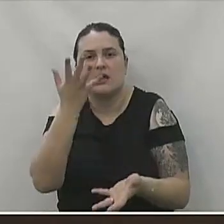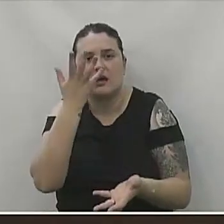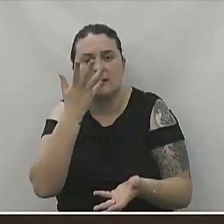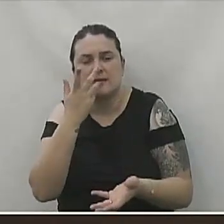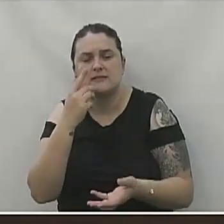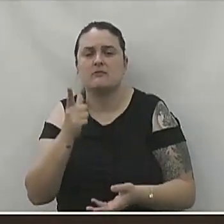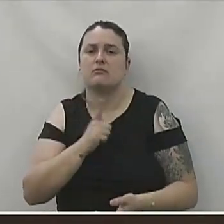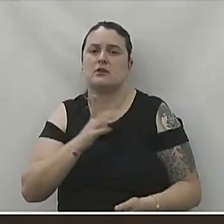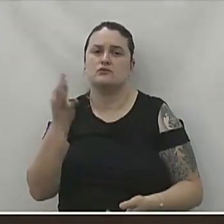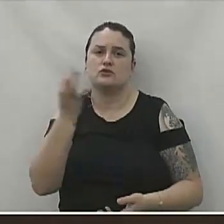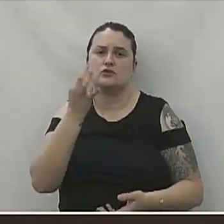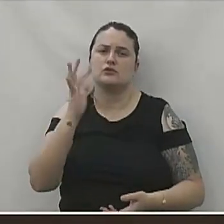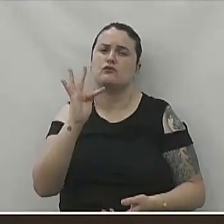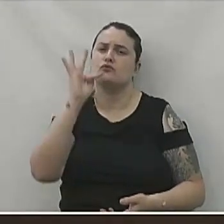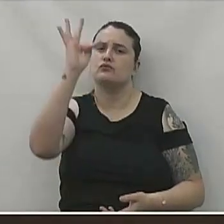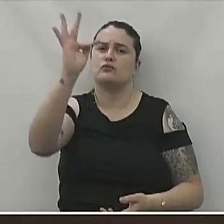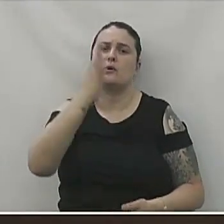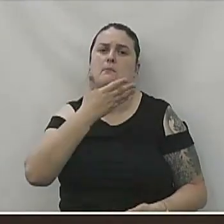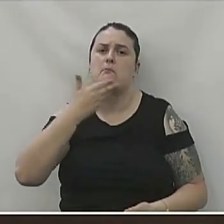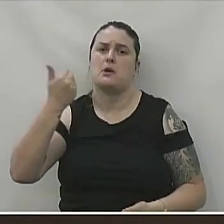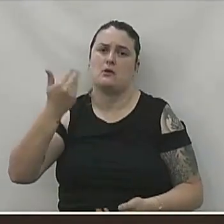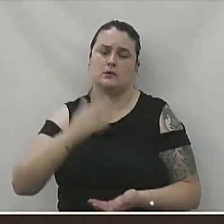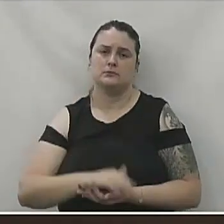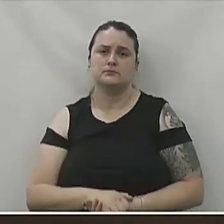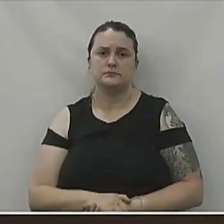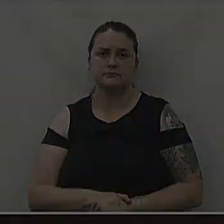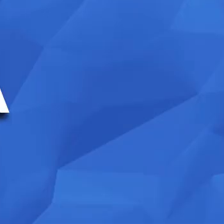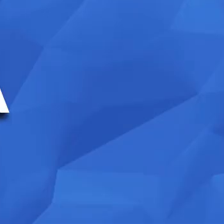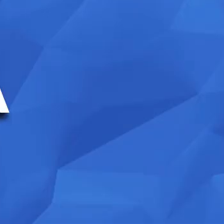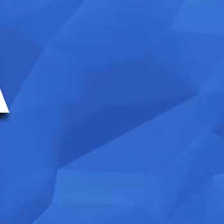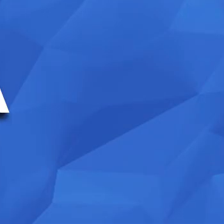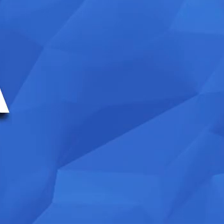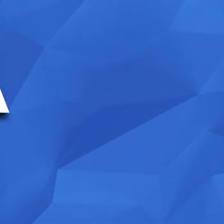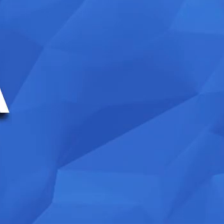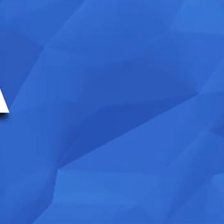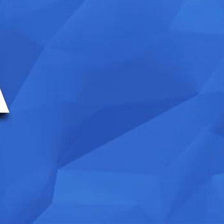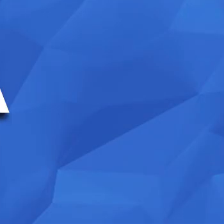aí com certeza nós teremos um futuro melhor